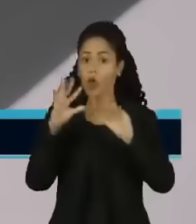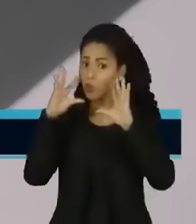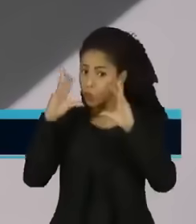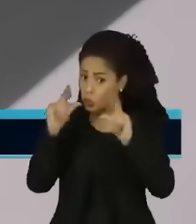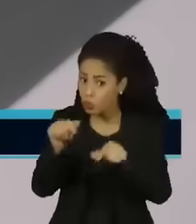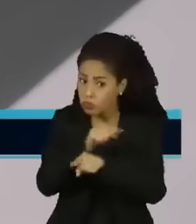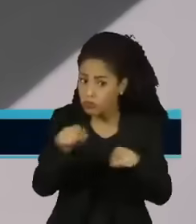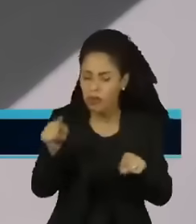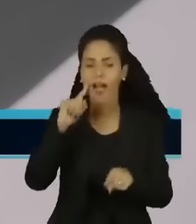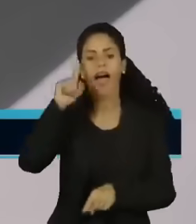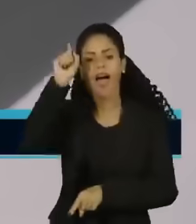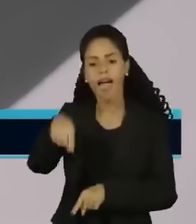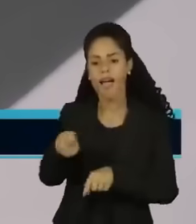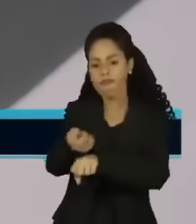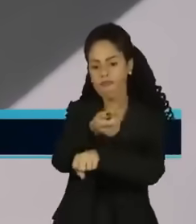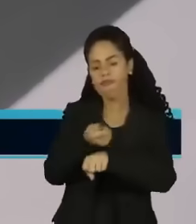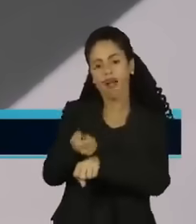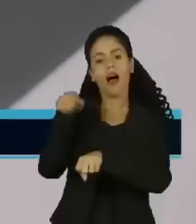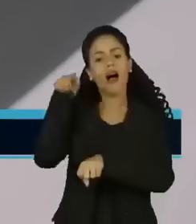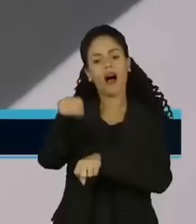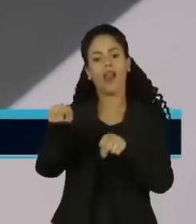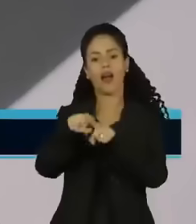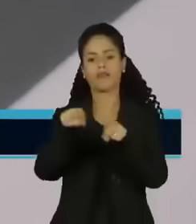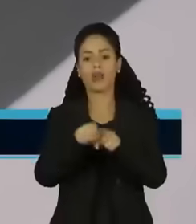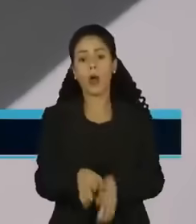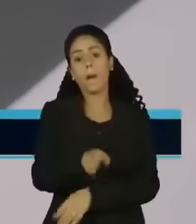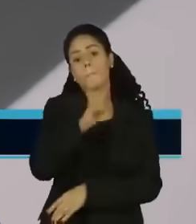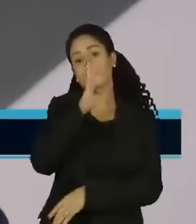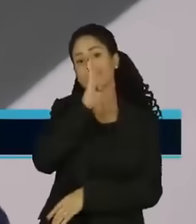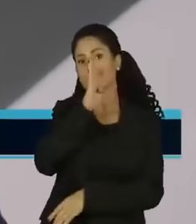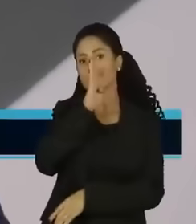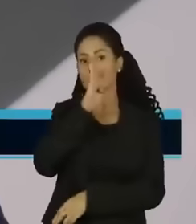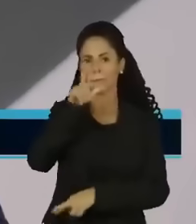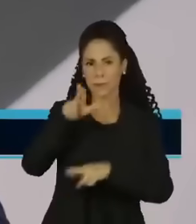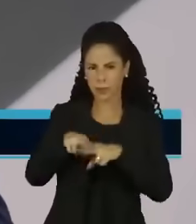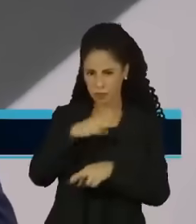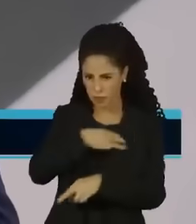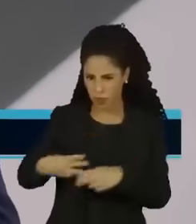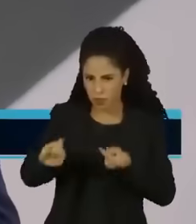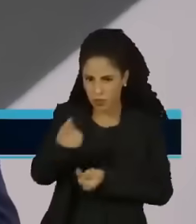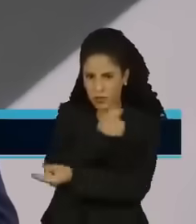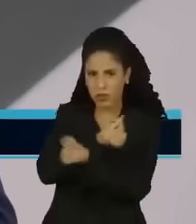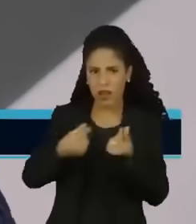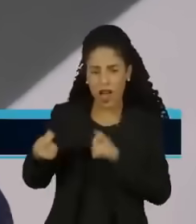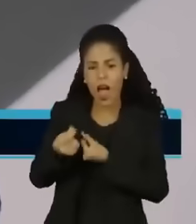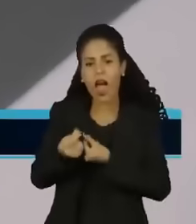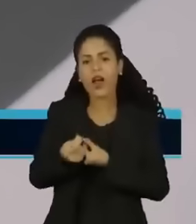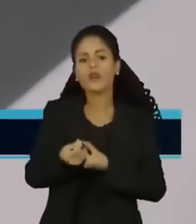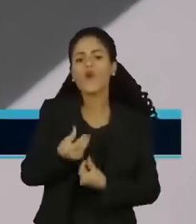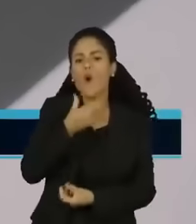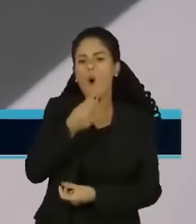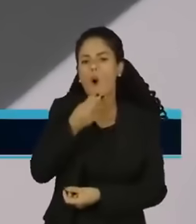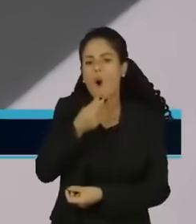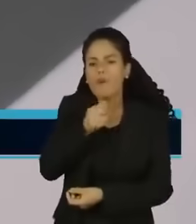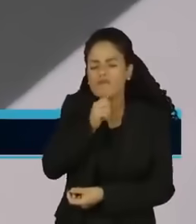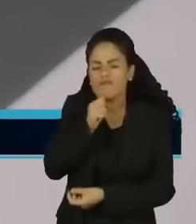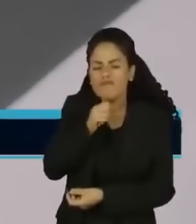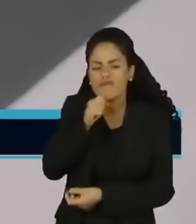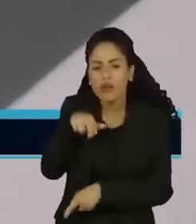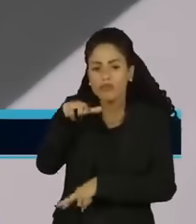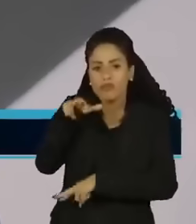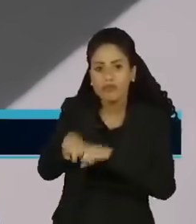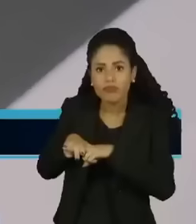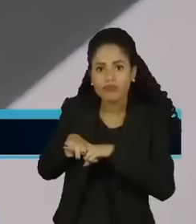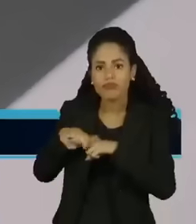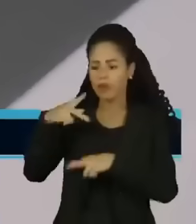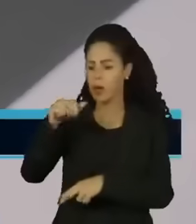todos são traidores à pátria, porque aqueles que ficaram em silêncio, o ministro da Economia, observe, aquele senhor que está do lado direito, você vê da imagem, é um senhor